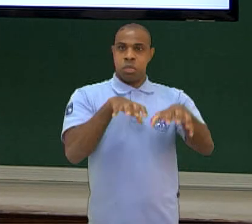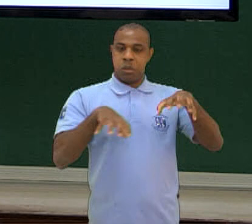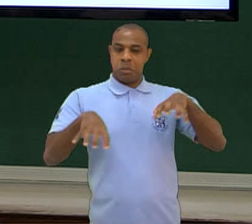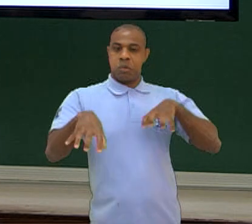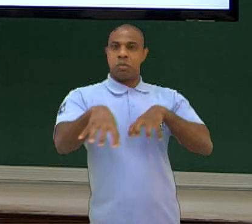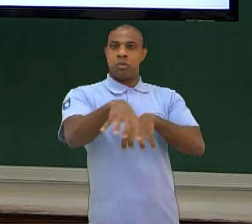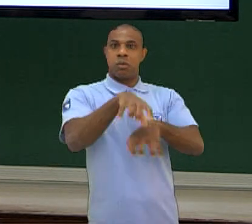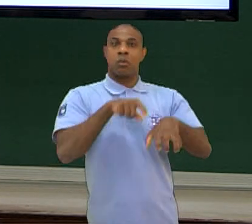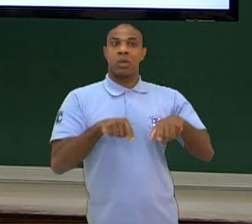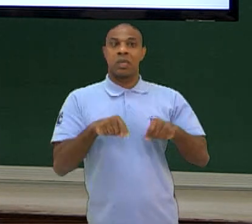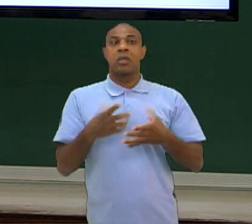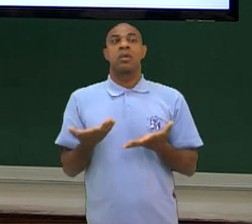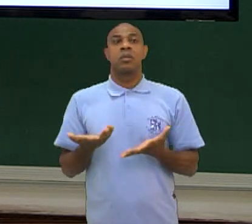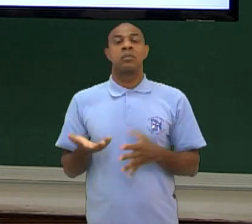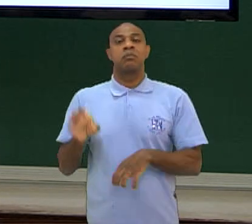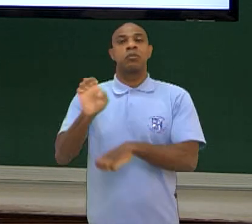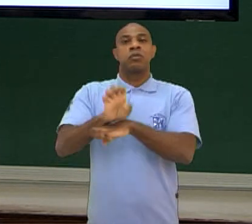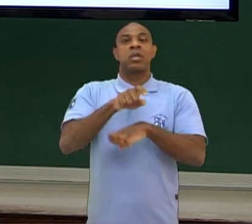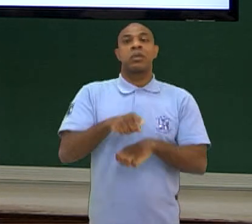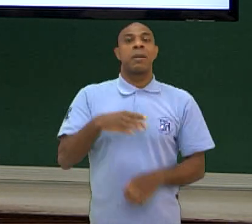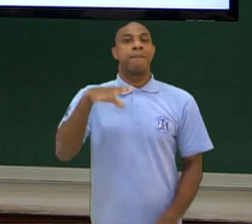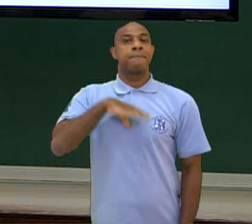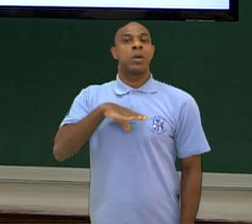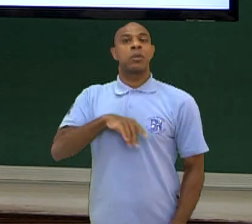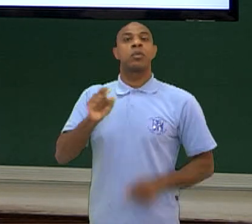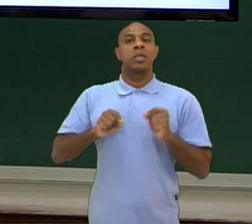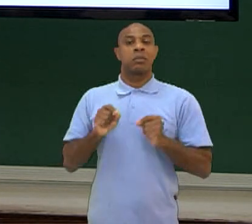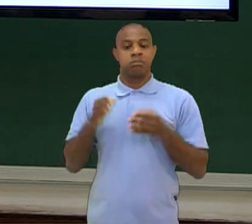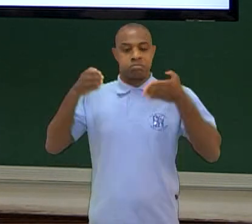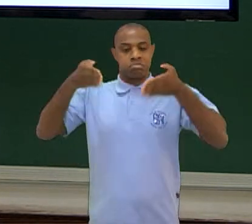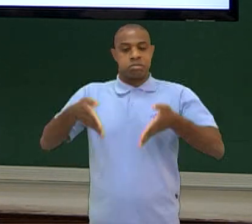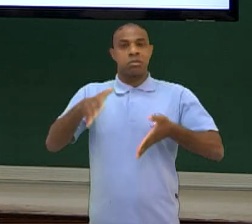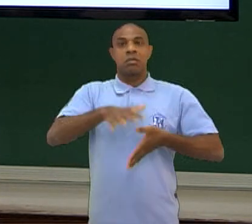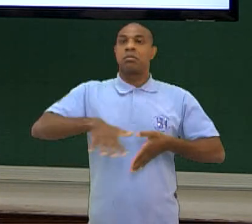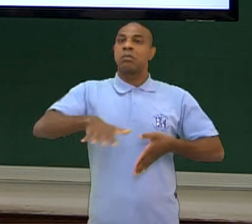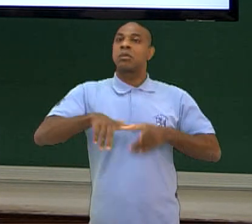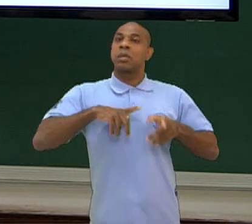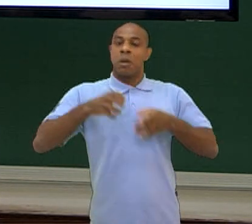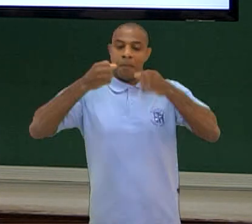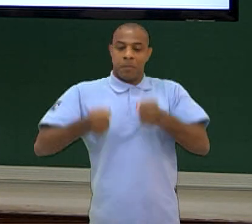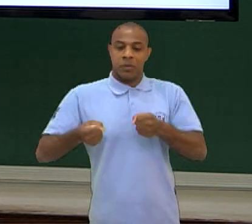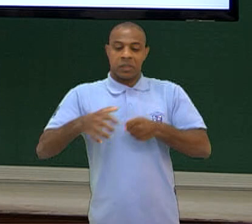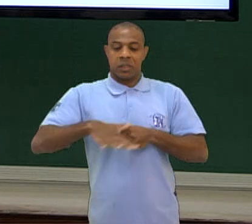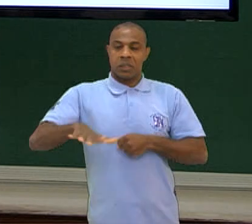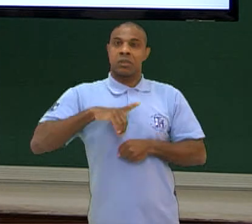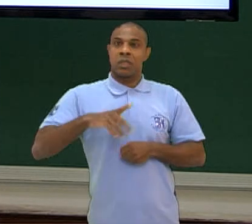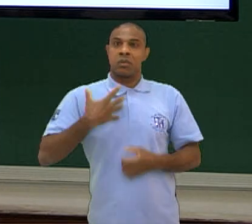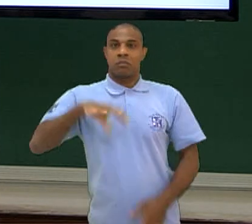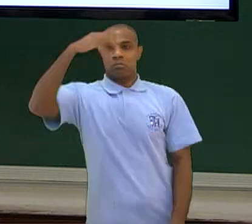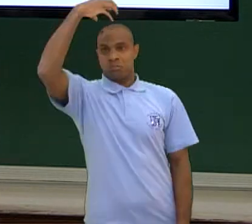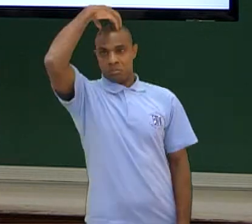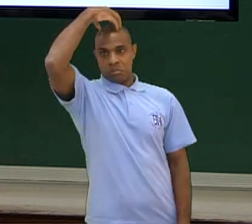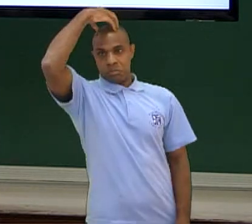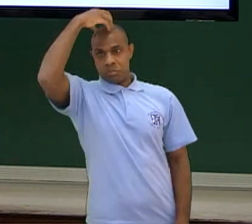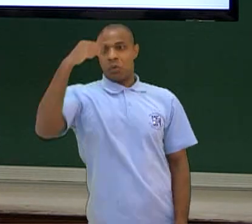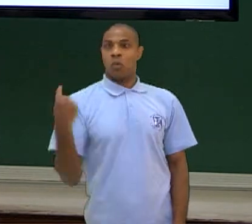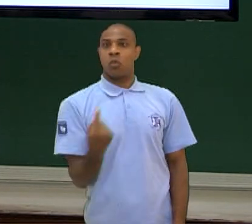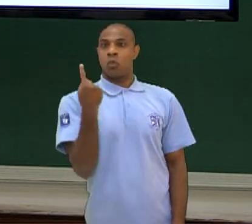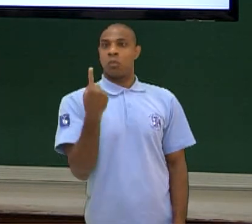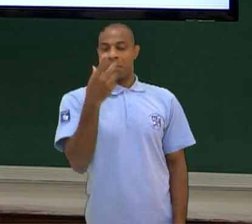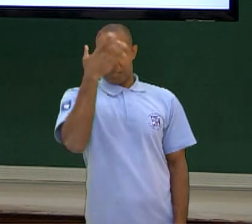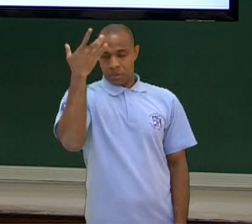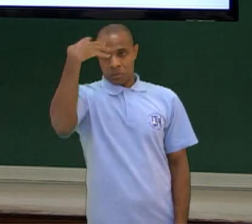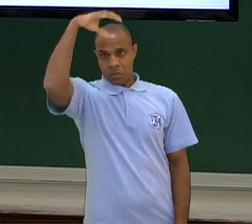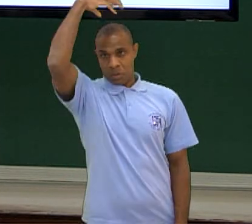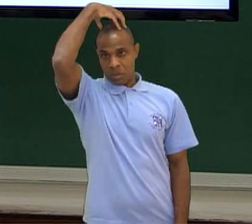do Estado português. O Estado português é um Estado centralizado, todo o poder está nas mãos do rei, ou seja, de uma única figura.